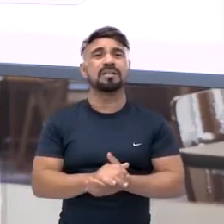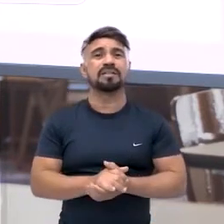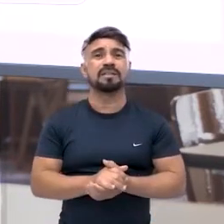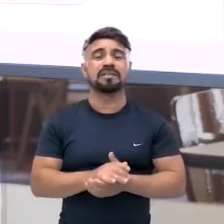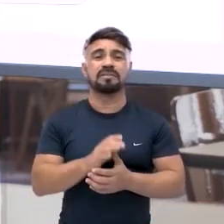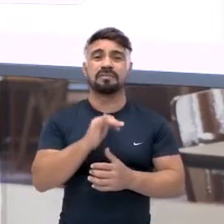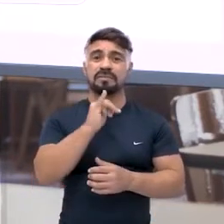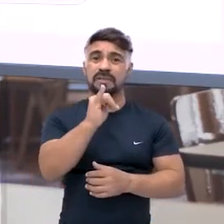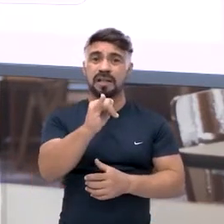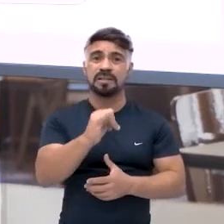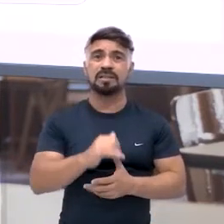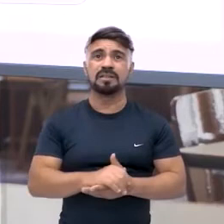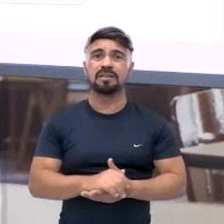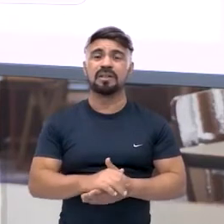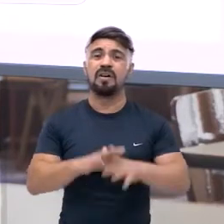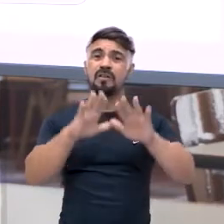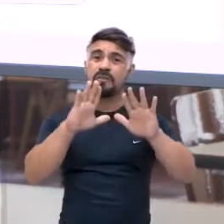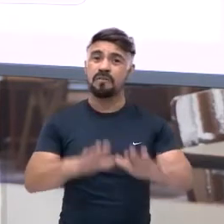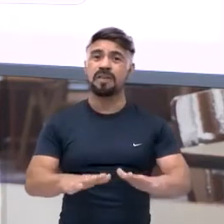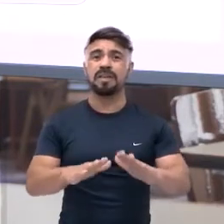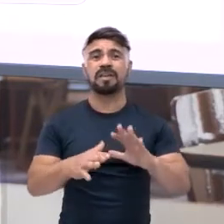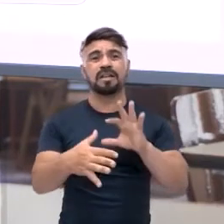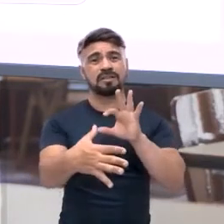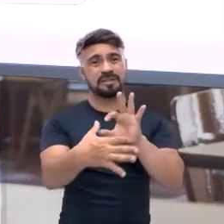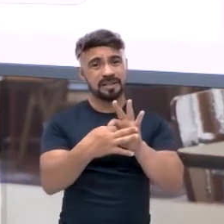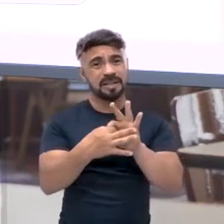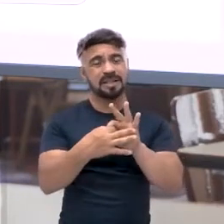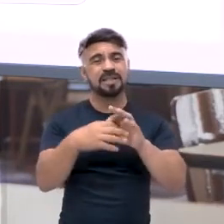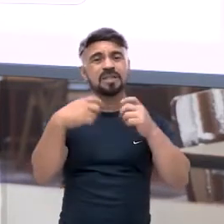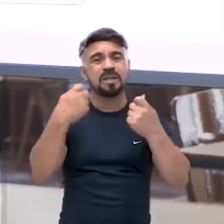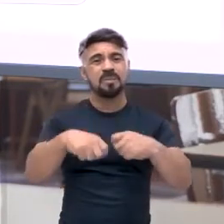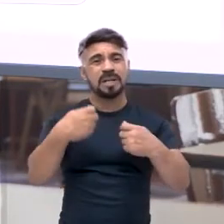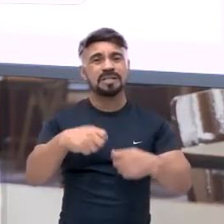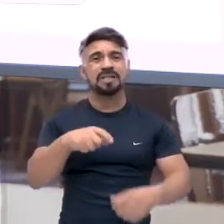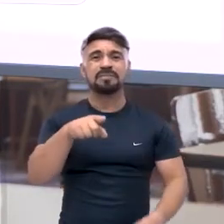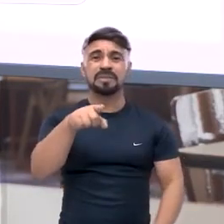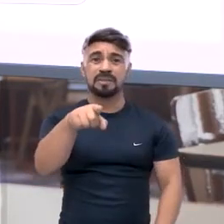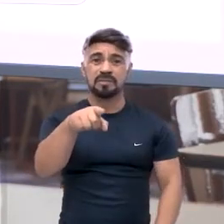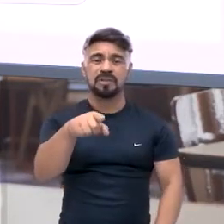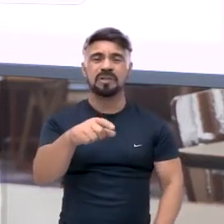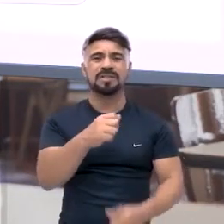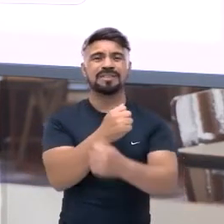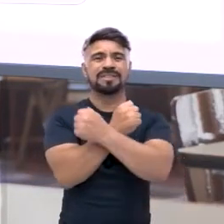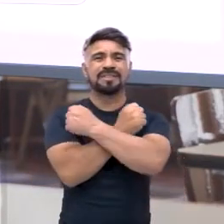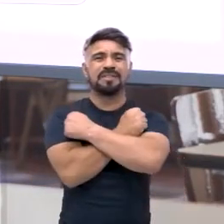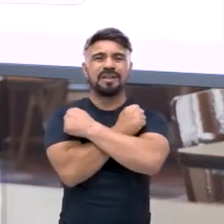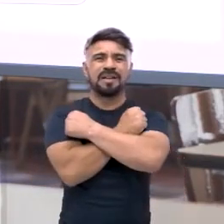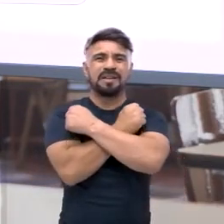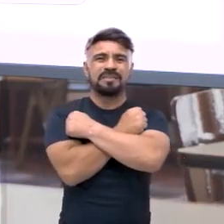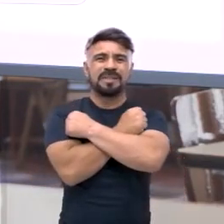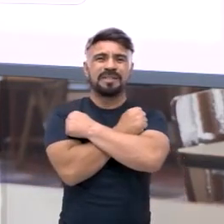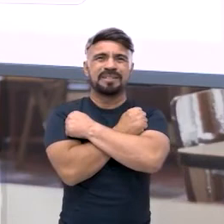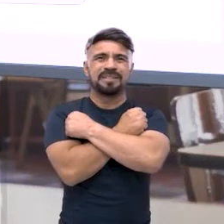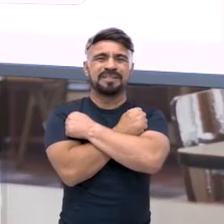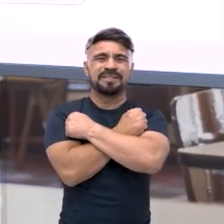nossa aula de hoje dizendo assim: fica conosco, nós precisamos de você. Um